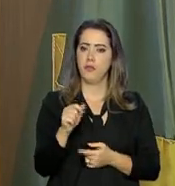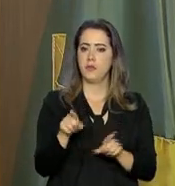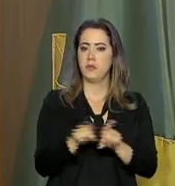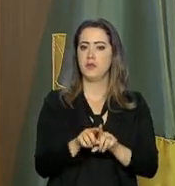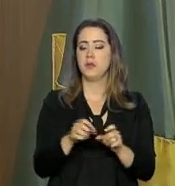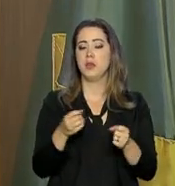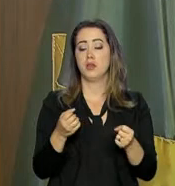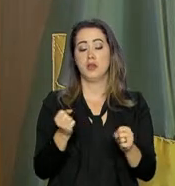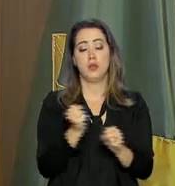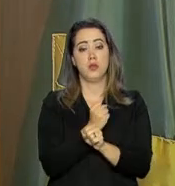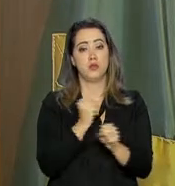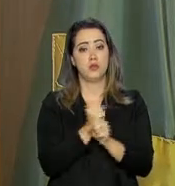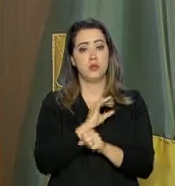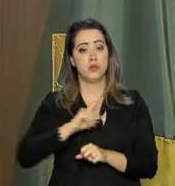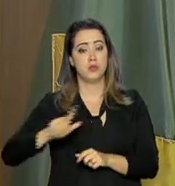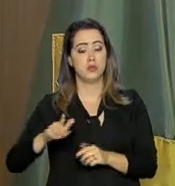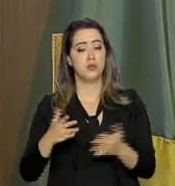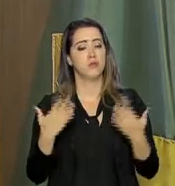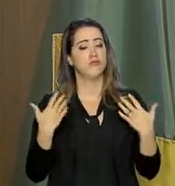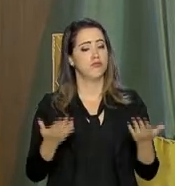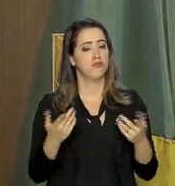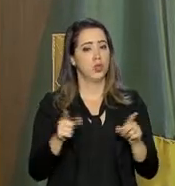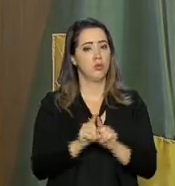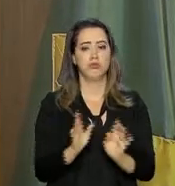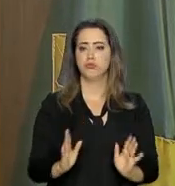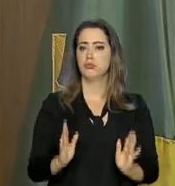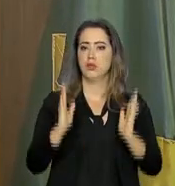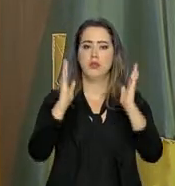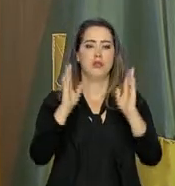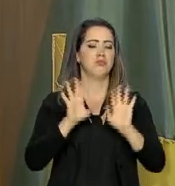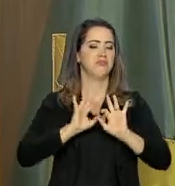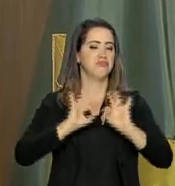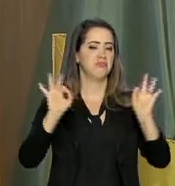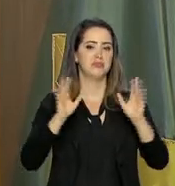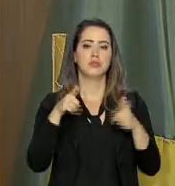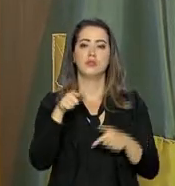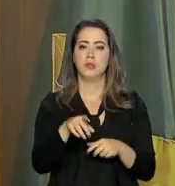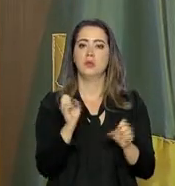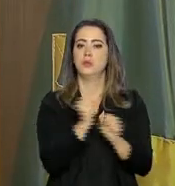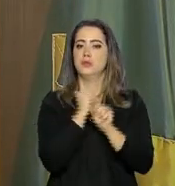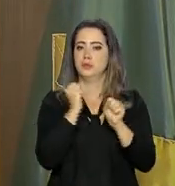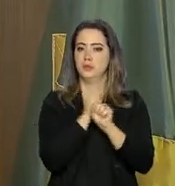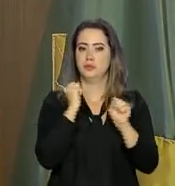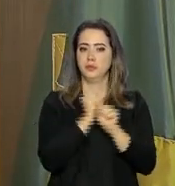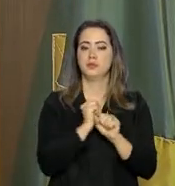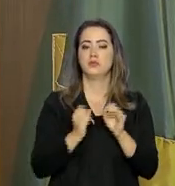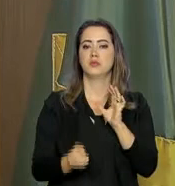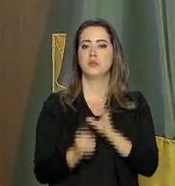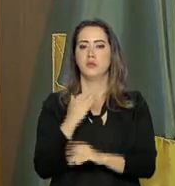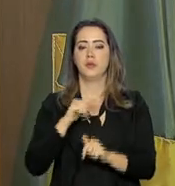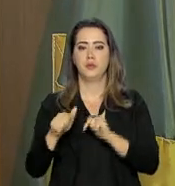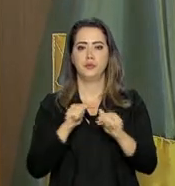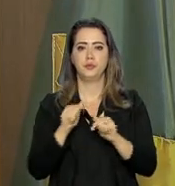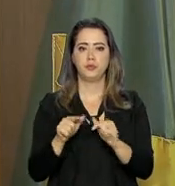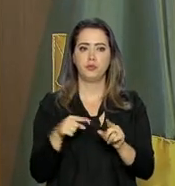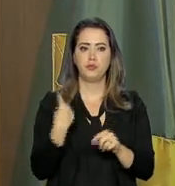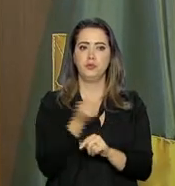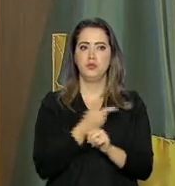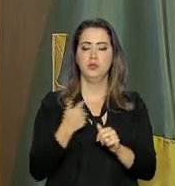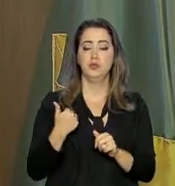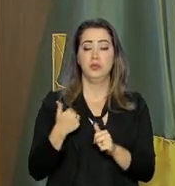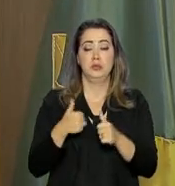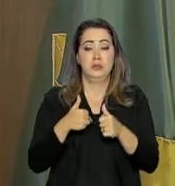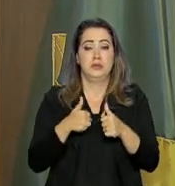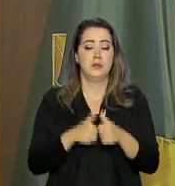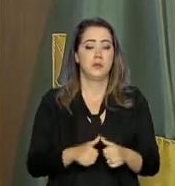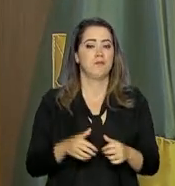leve com prédios e pequenos empreendimentos esse é um setor que é um grande gerador de emprego e nós estamos muito